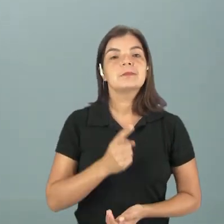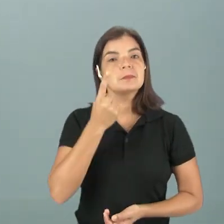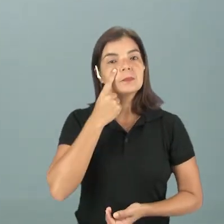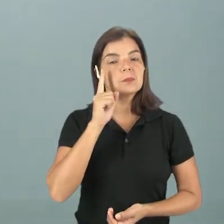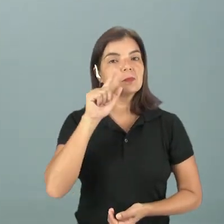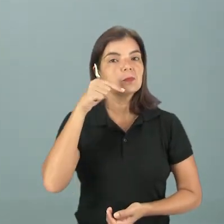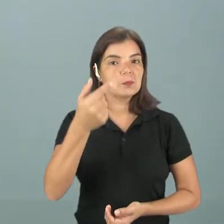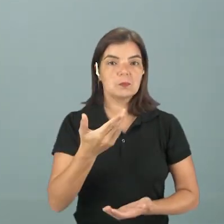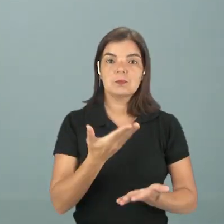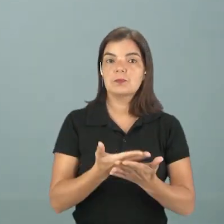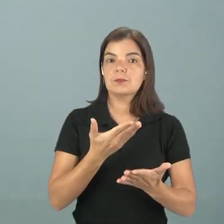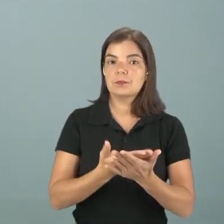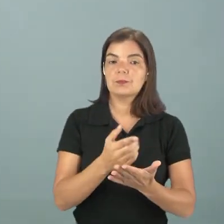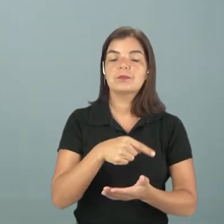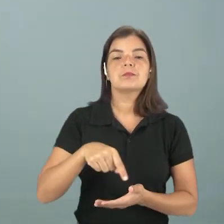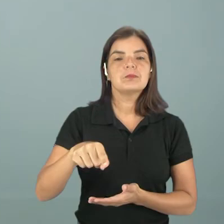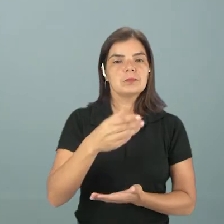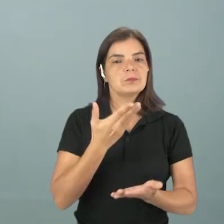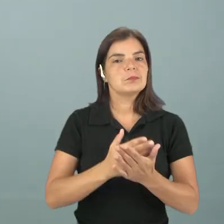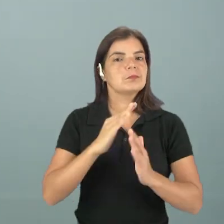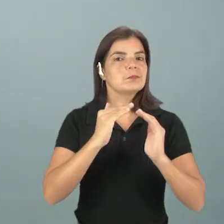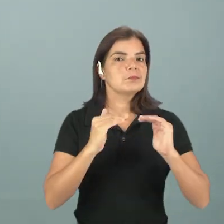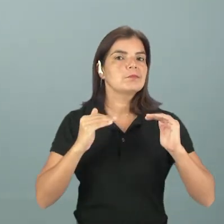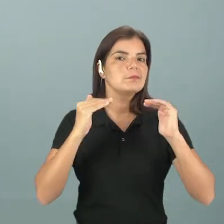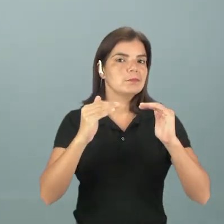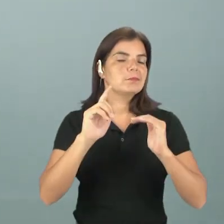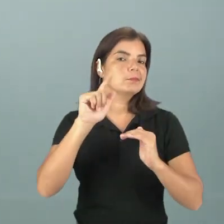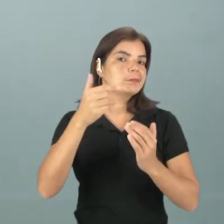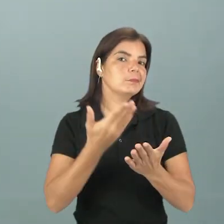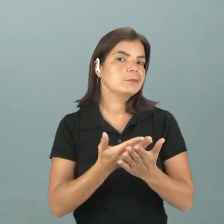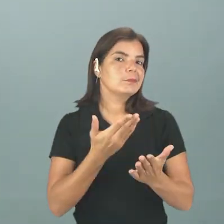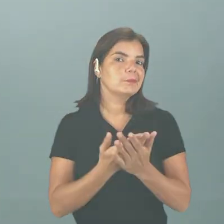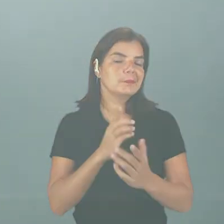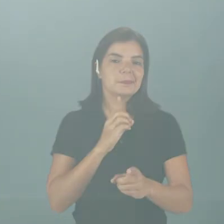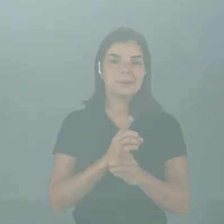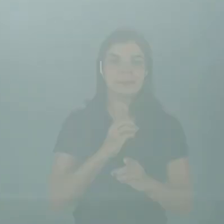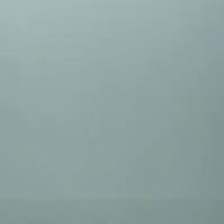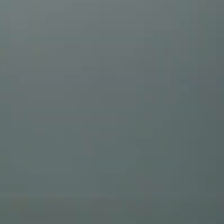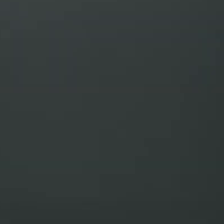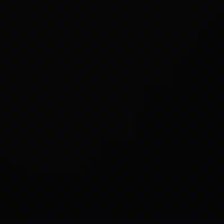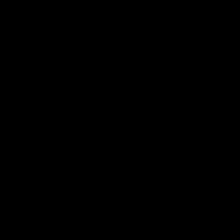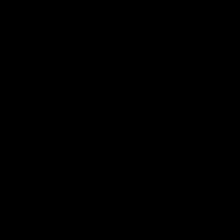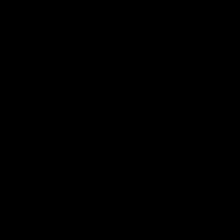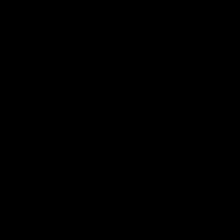Lá vocês vão encontrar outras aulas que vocês podem estudar a mais. E na próxima aula a gente se encontra.